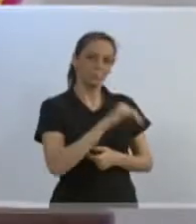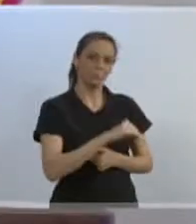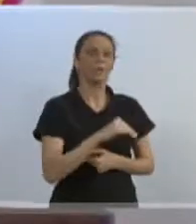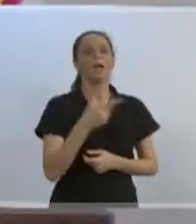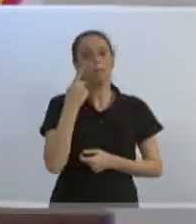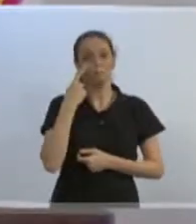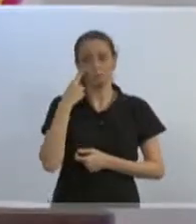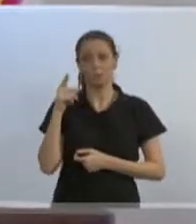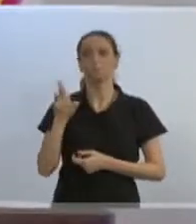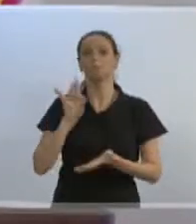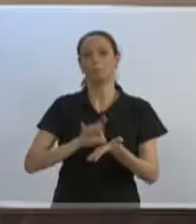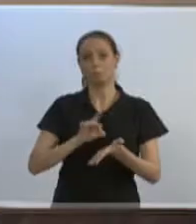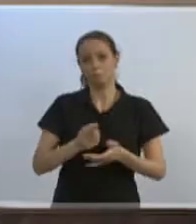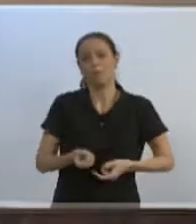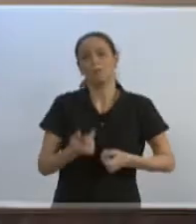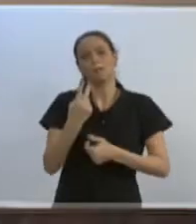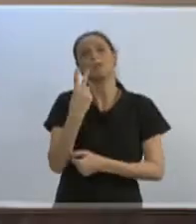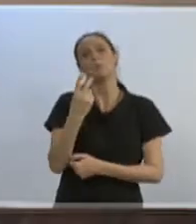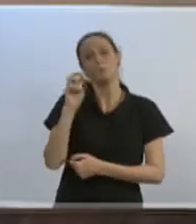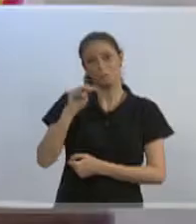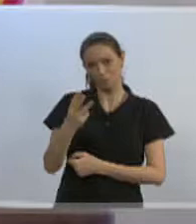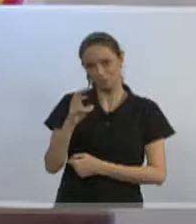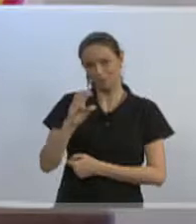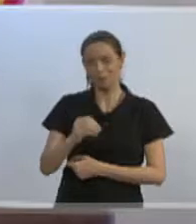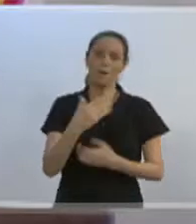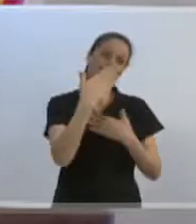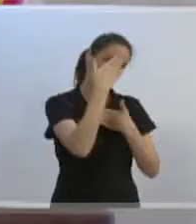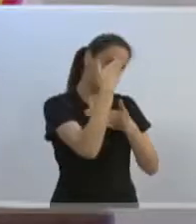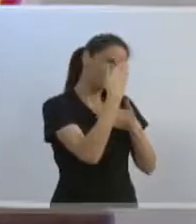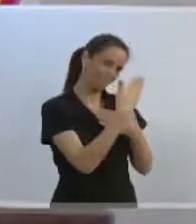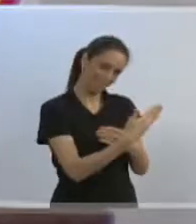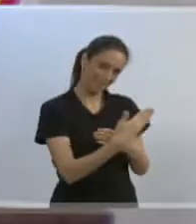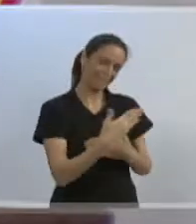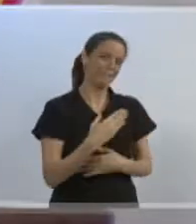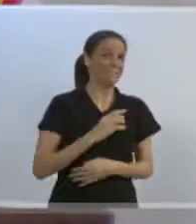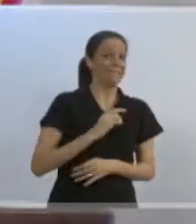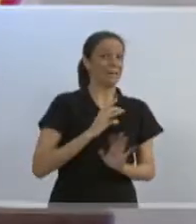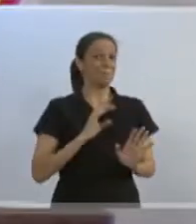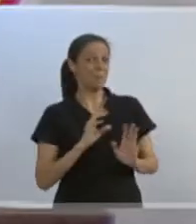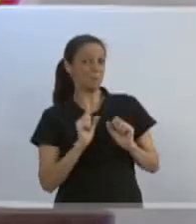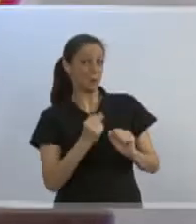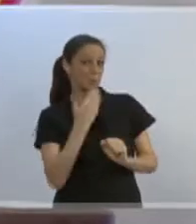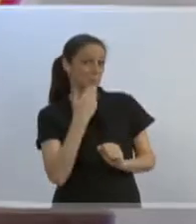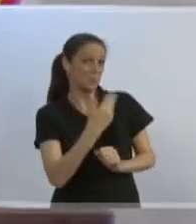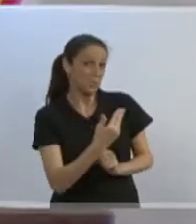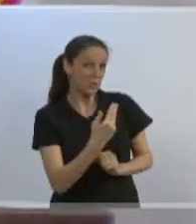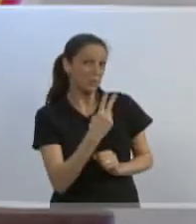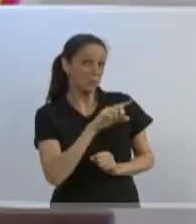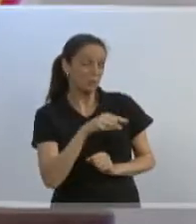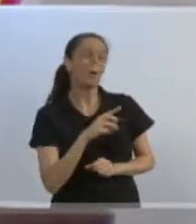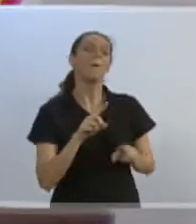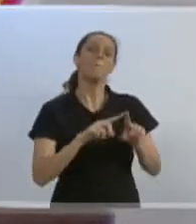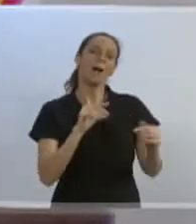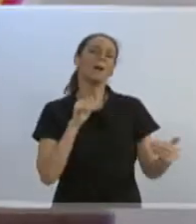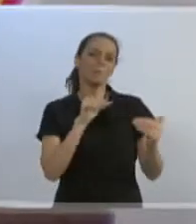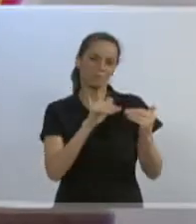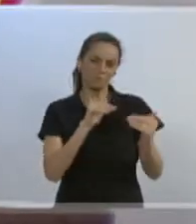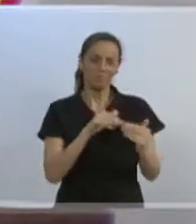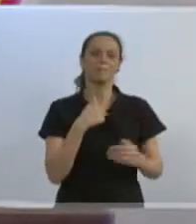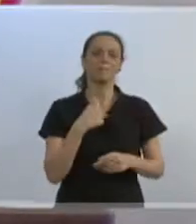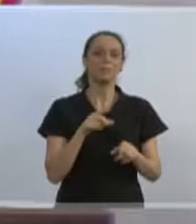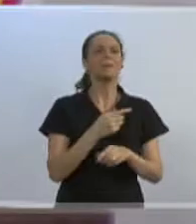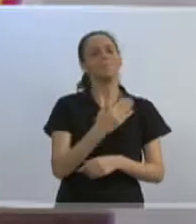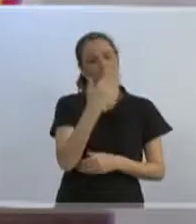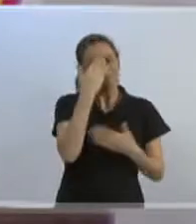ficou meio assim, eu vou dar 2 minutos e 30. Obrigado. Eu estava na dúvida aqui entre pedir 2 minutos e 3, mas a gente está em sintonia, presidente. Obrigado aí pelo meio termo,